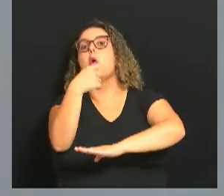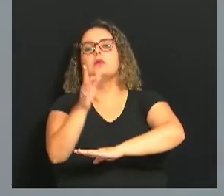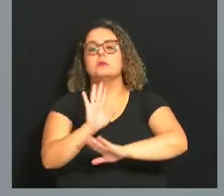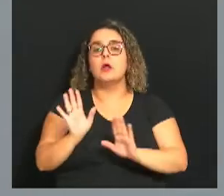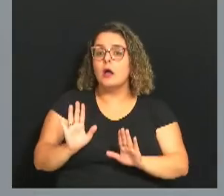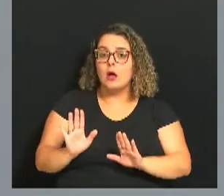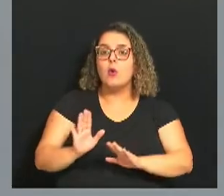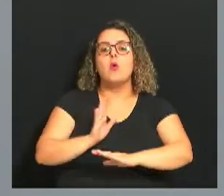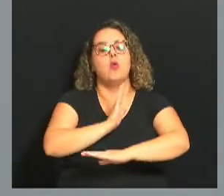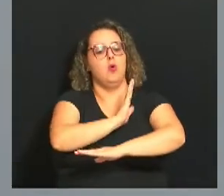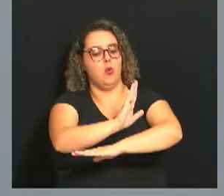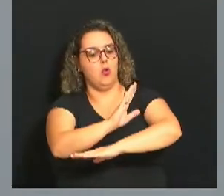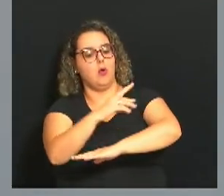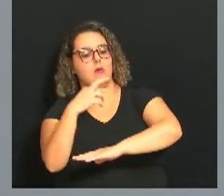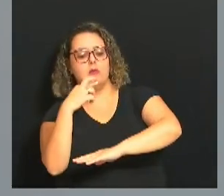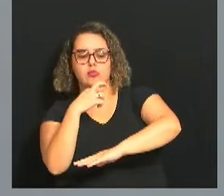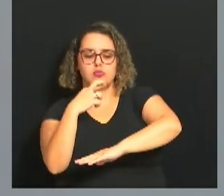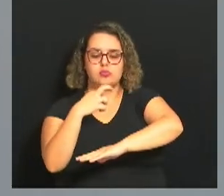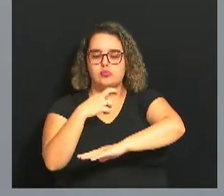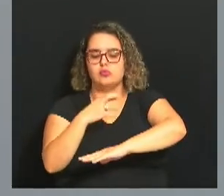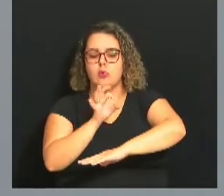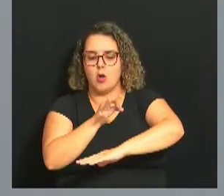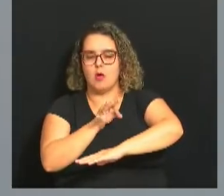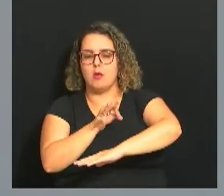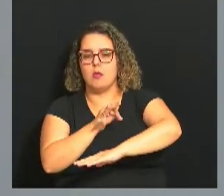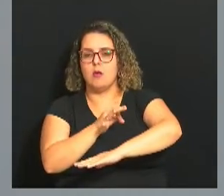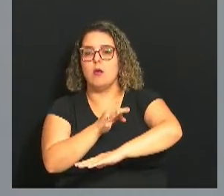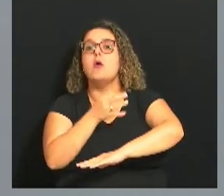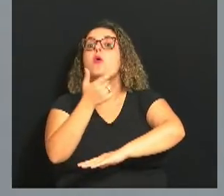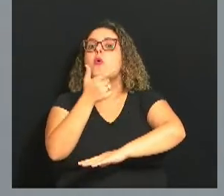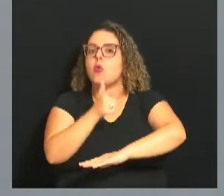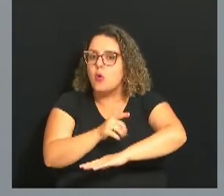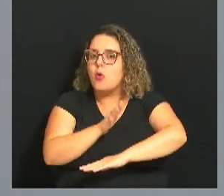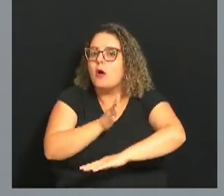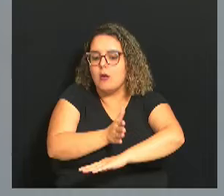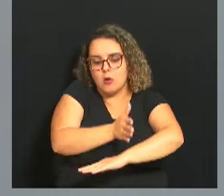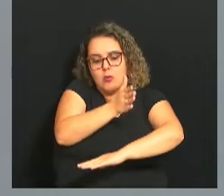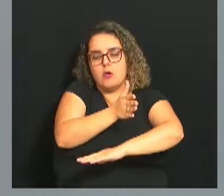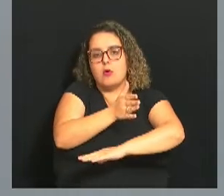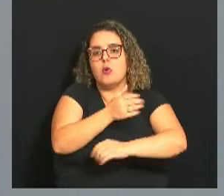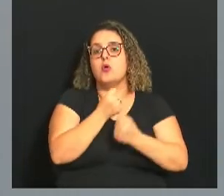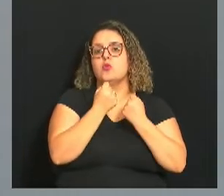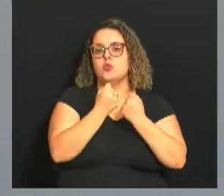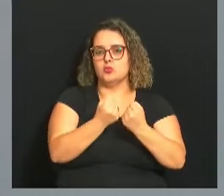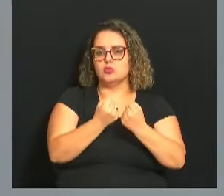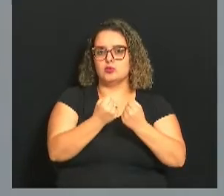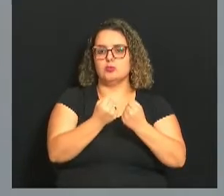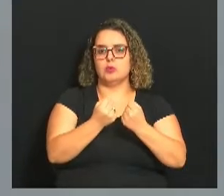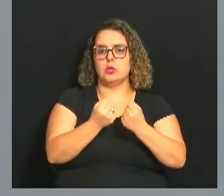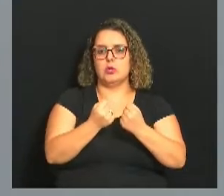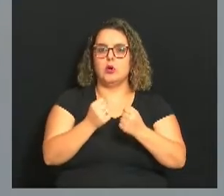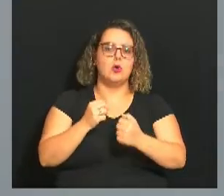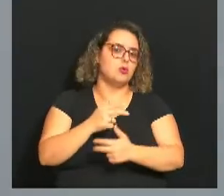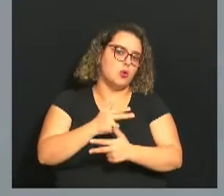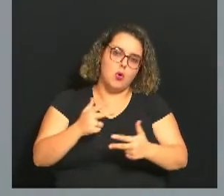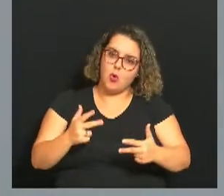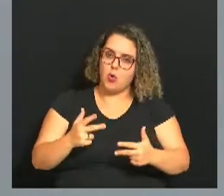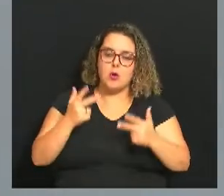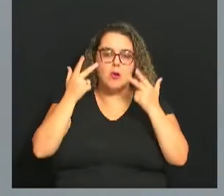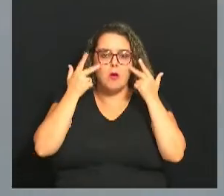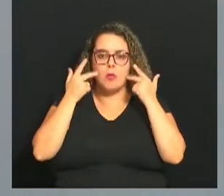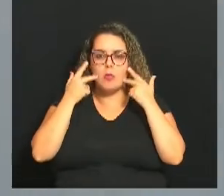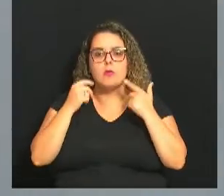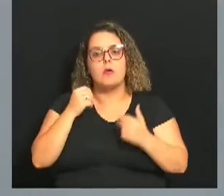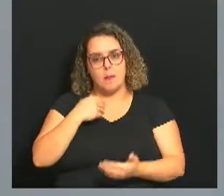é construir, monitorar e dar condições para que aquela estrutura suporte eventos de grande proporção. A gente